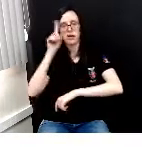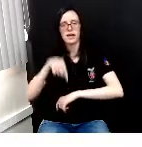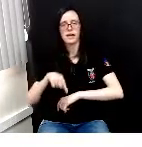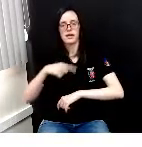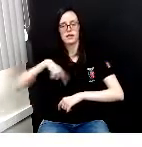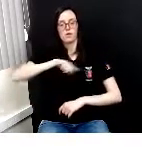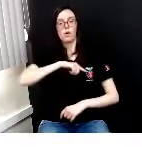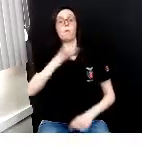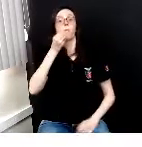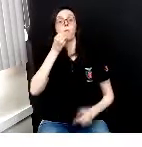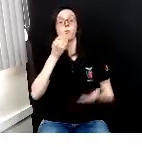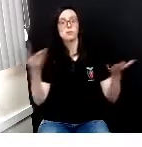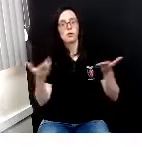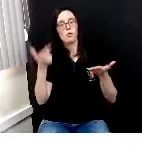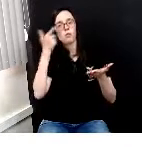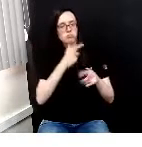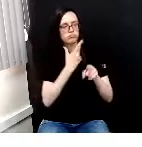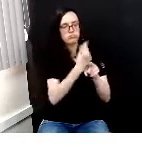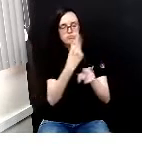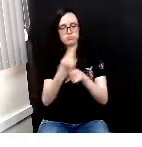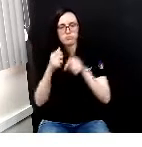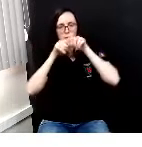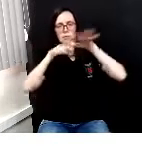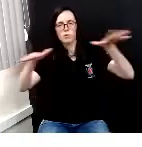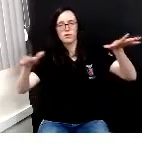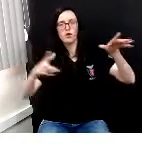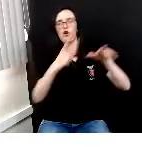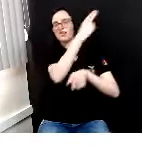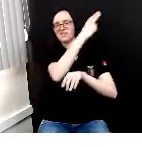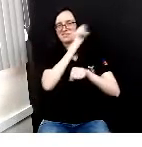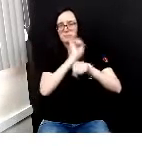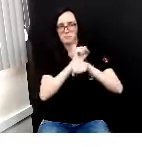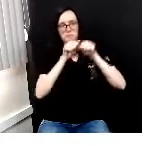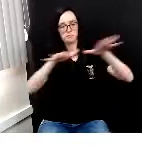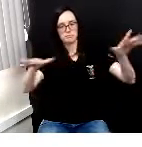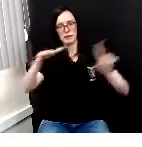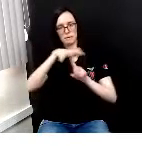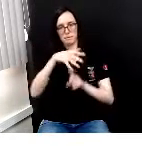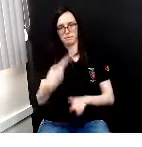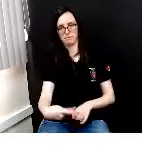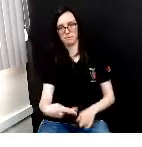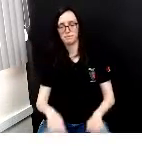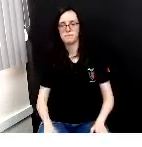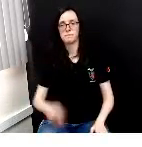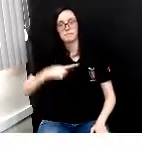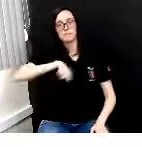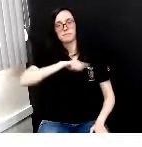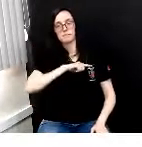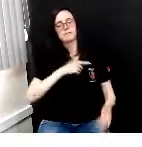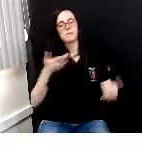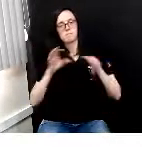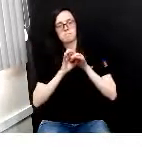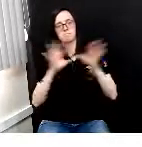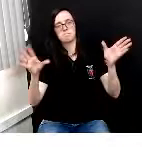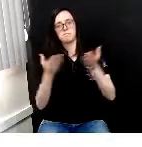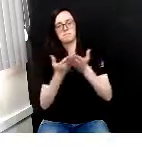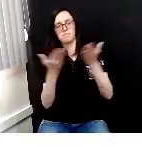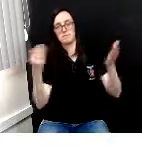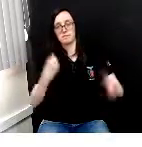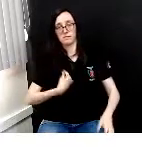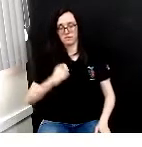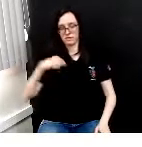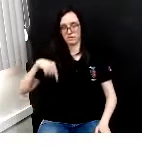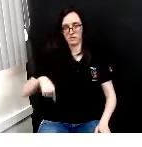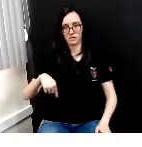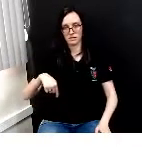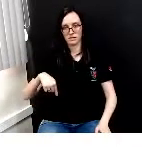nossa oportunidade de eliminar a circulação do sarampo no nosso estado. Estamos à disposição na Secretaria